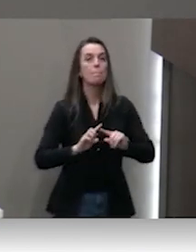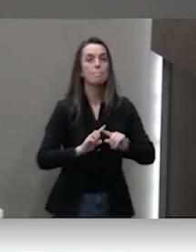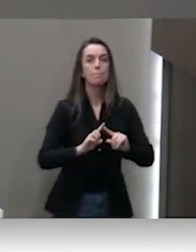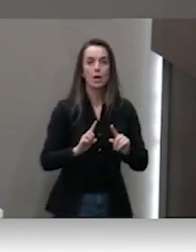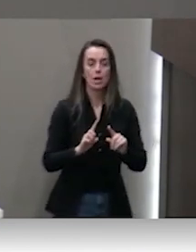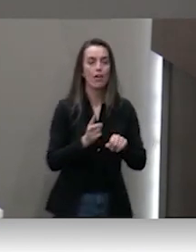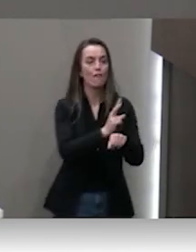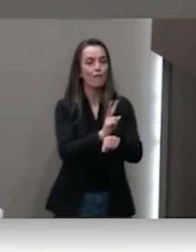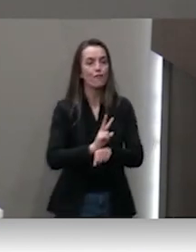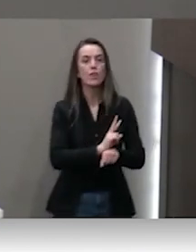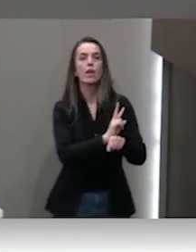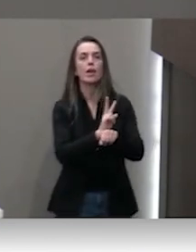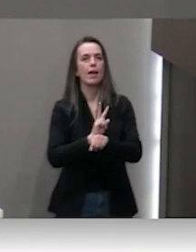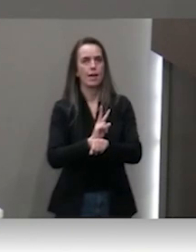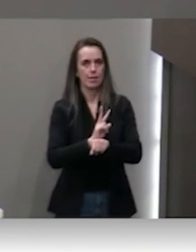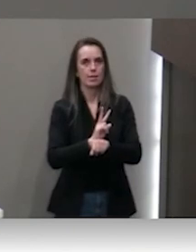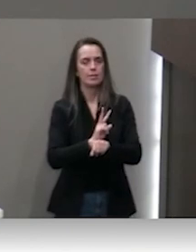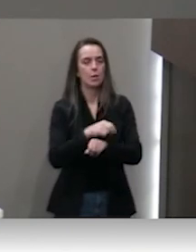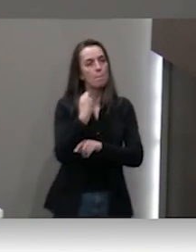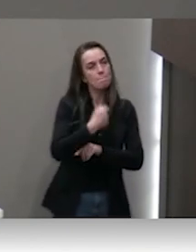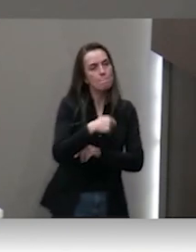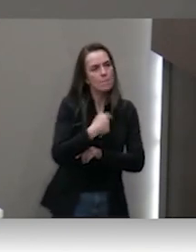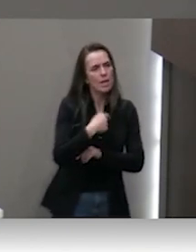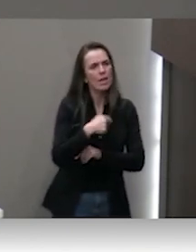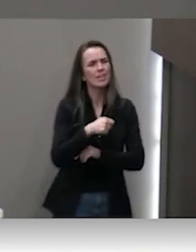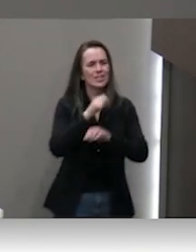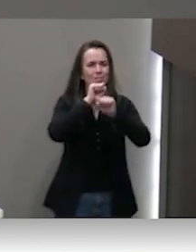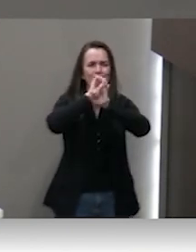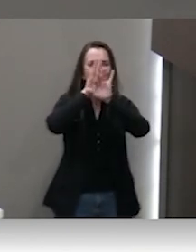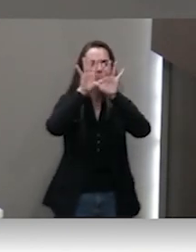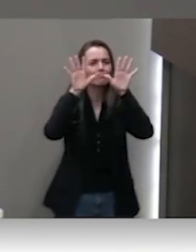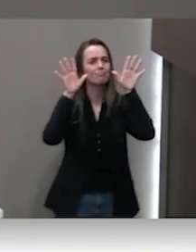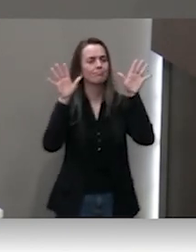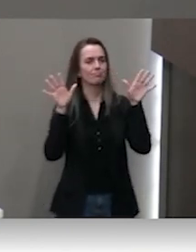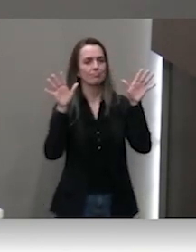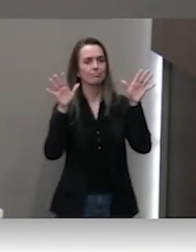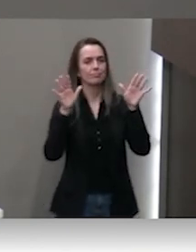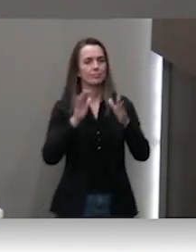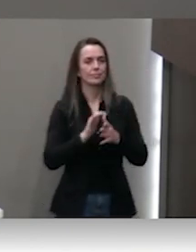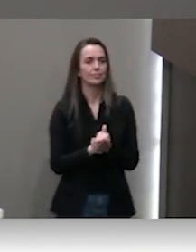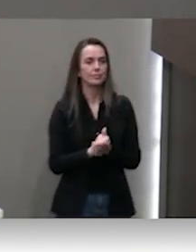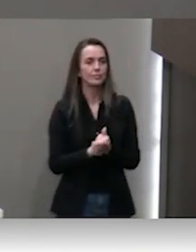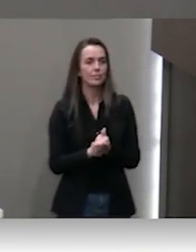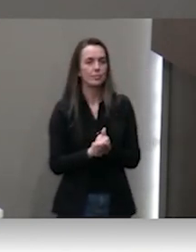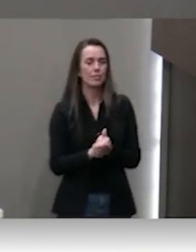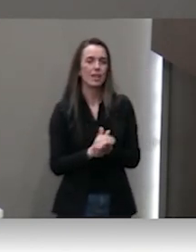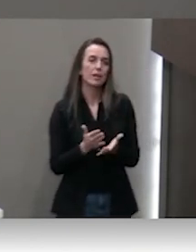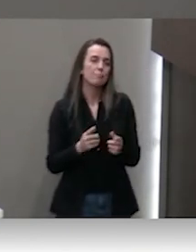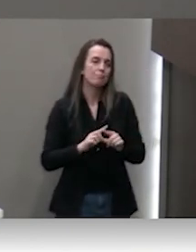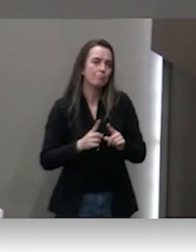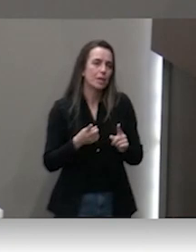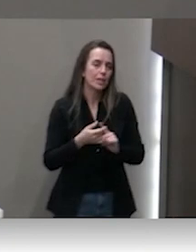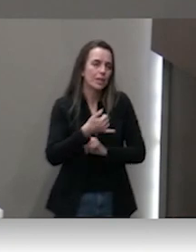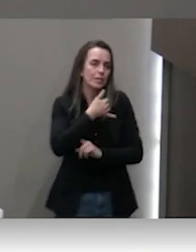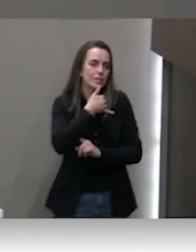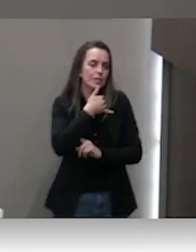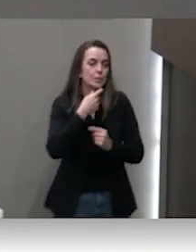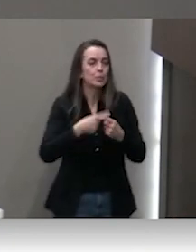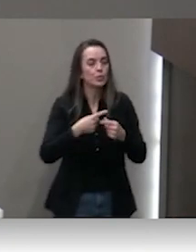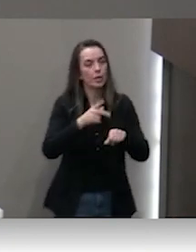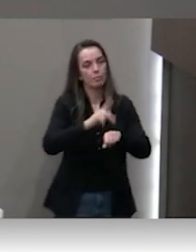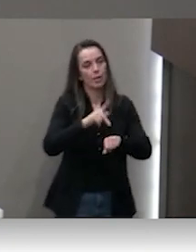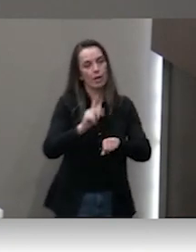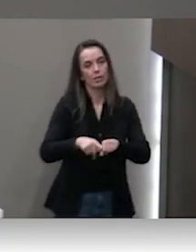de fiscalização, eles precisam ser claros. E, infelizmente, no município de Passo Fundo, isso